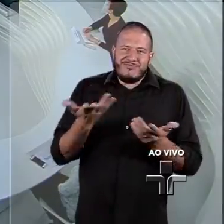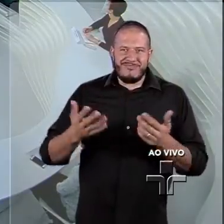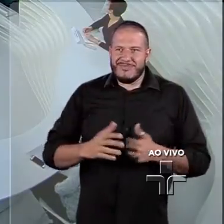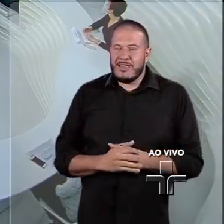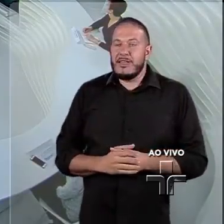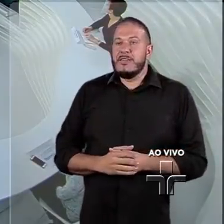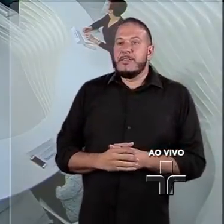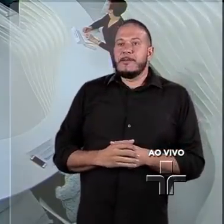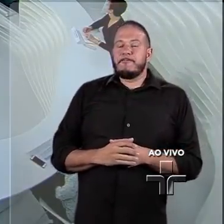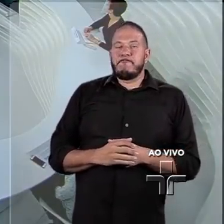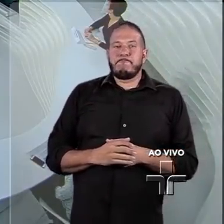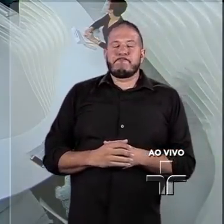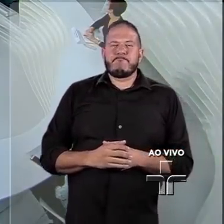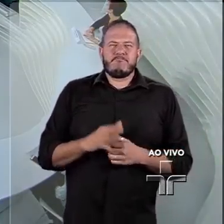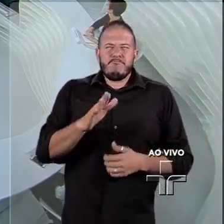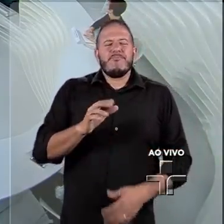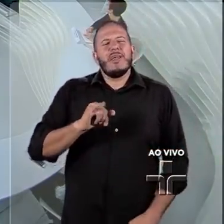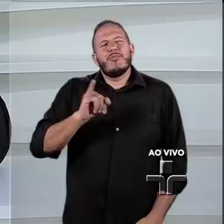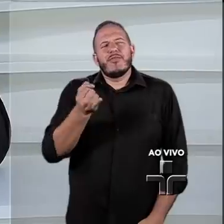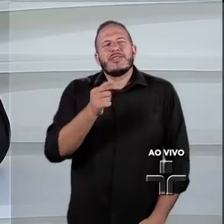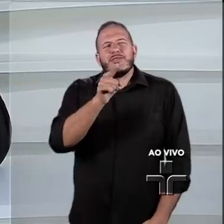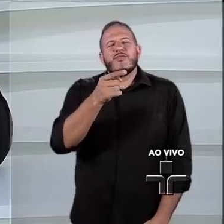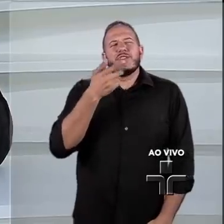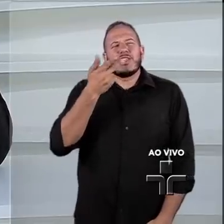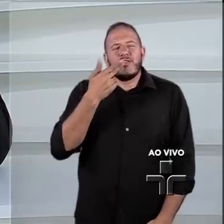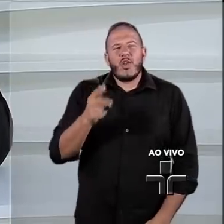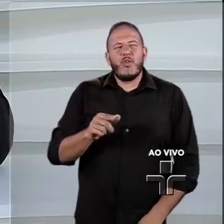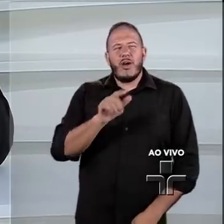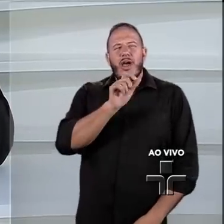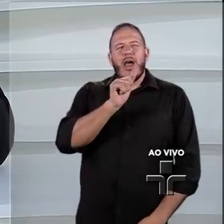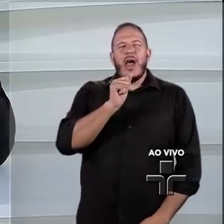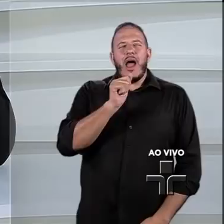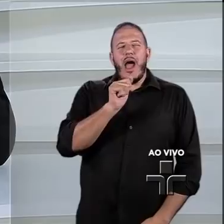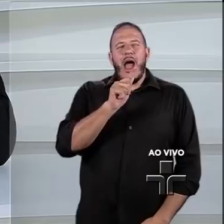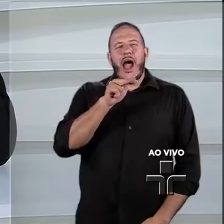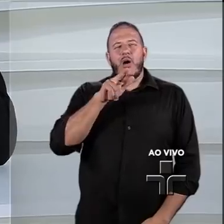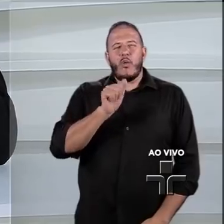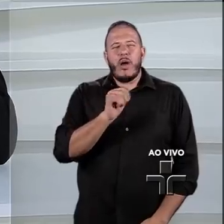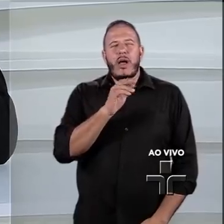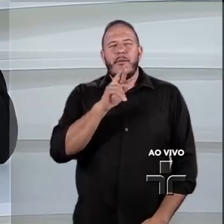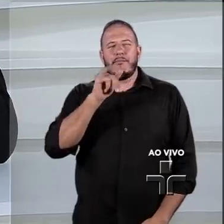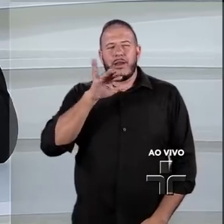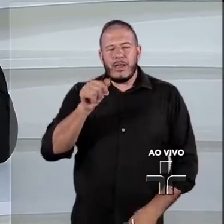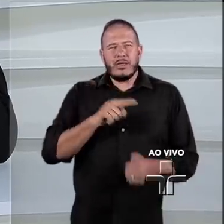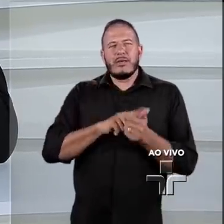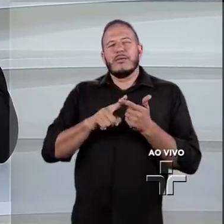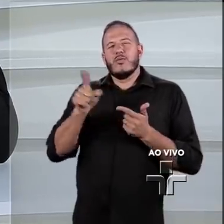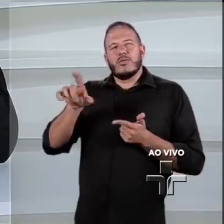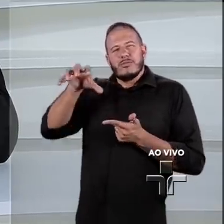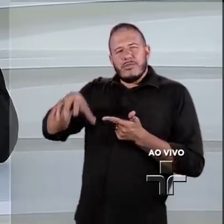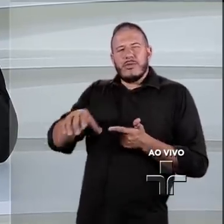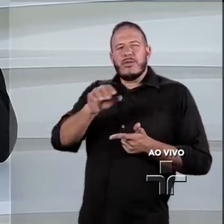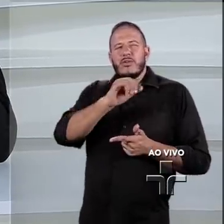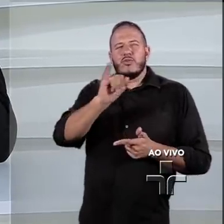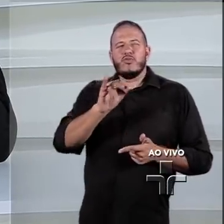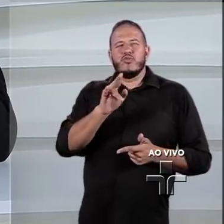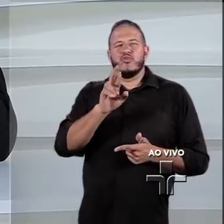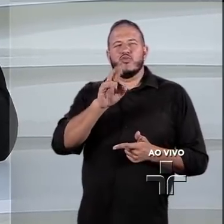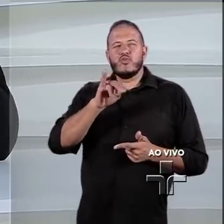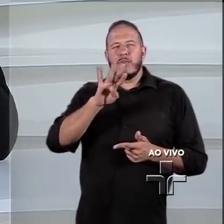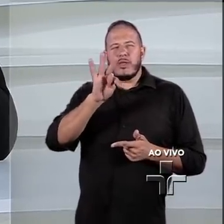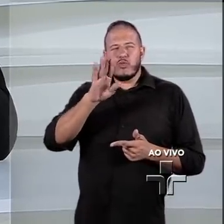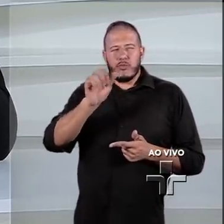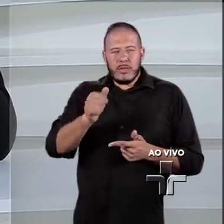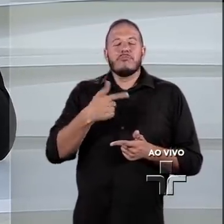aproveitando que o senhor falou aí de Água Branca, Jurubatuba e Centro, a Prefeitura de São Paulo, nos últimos